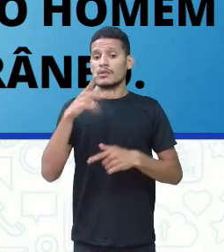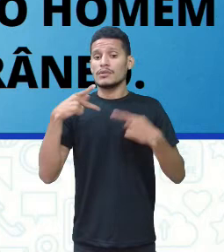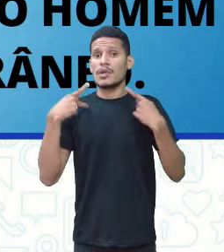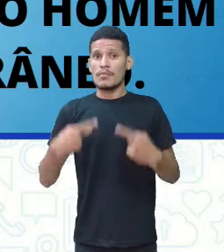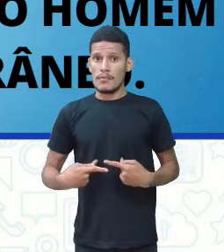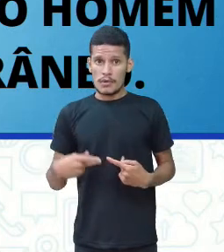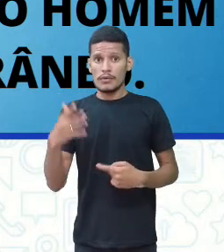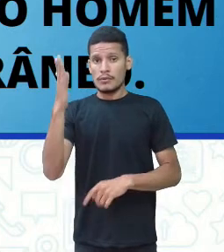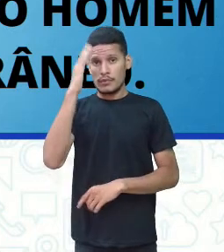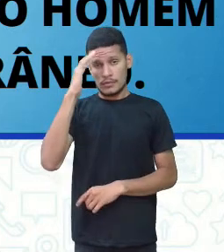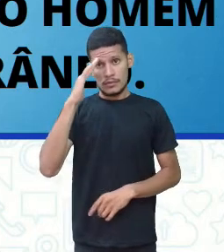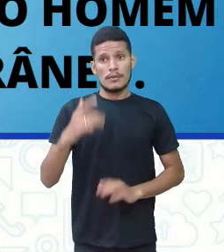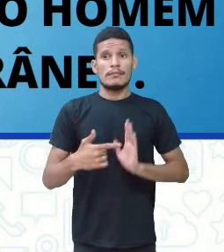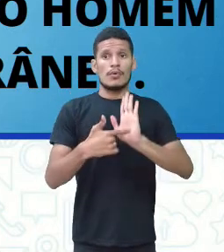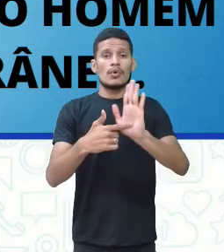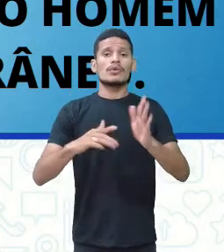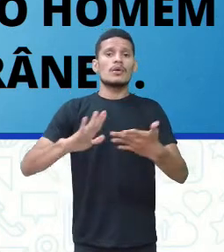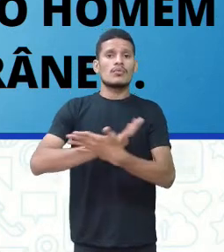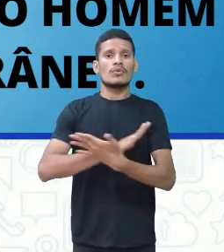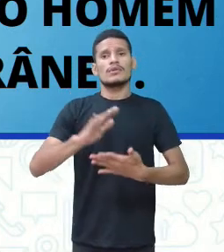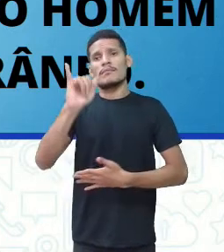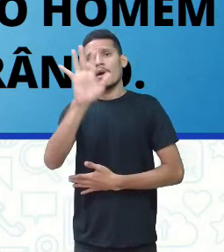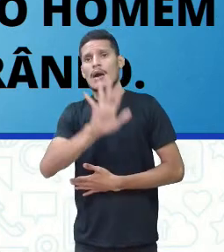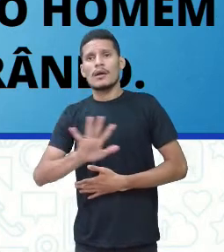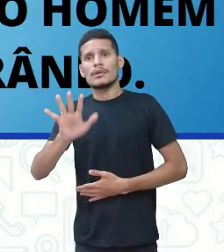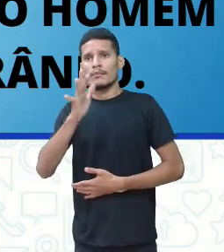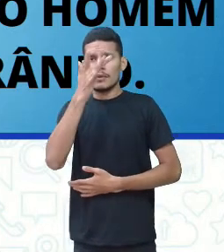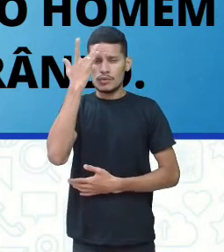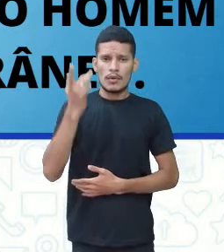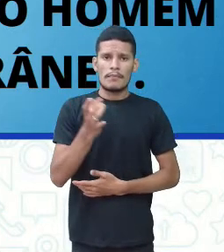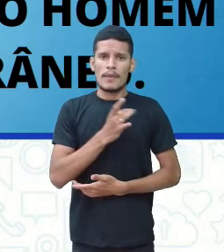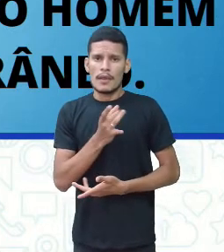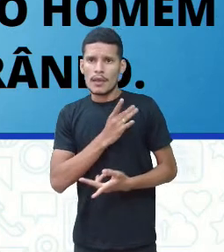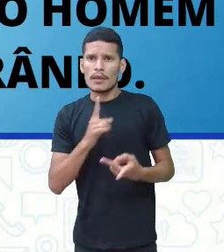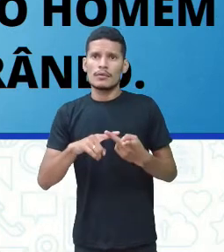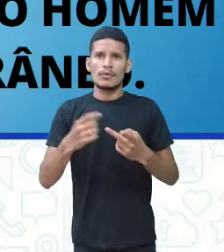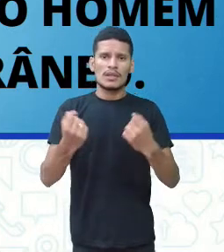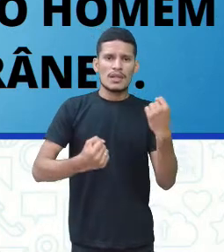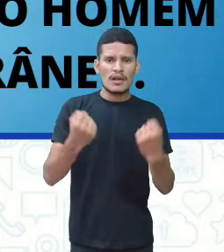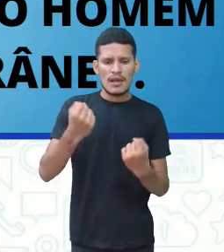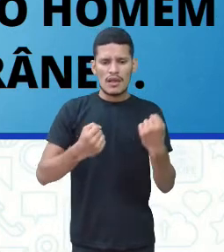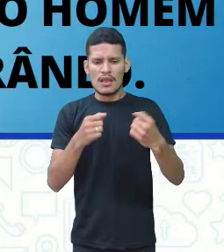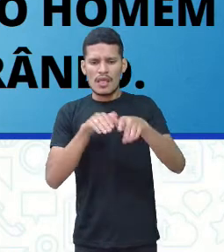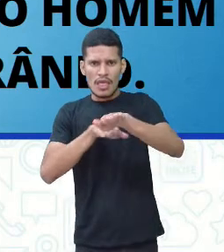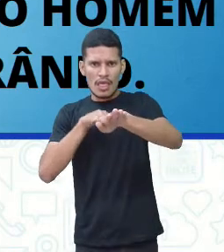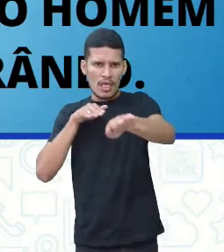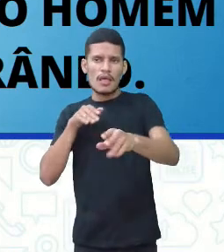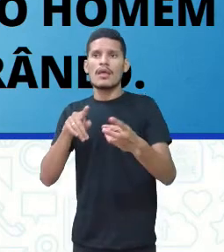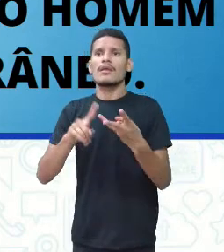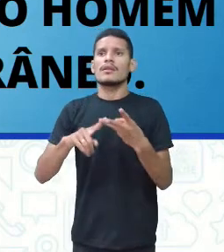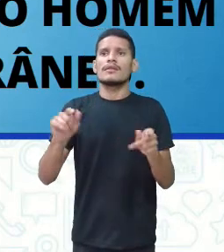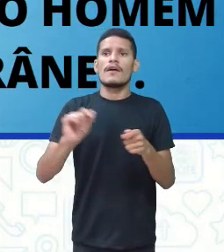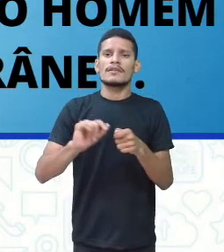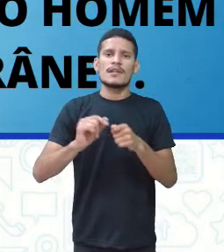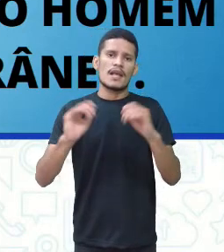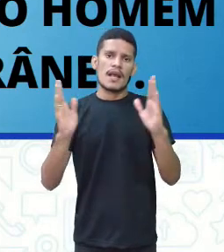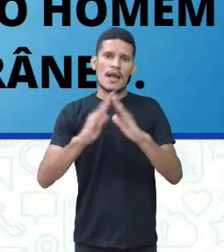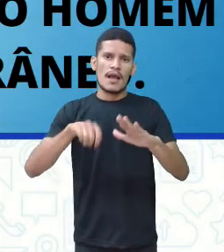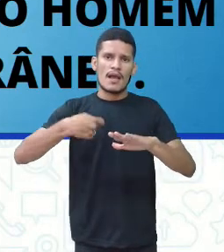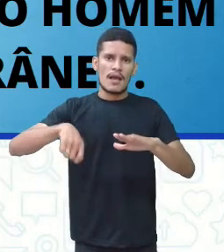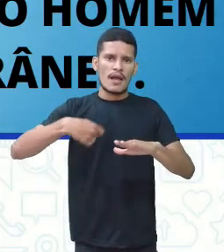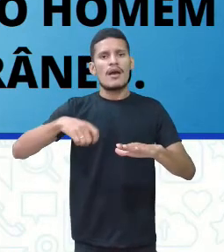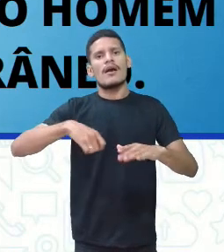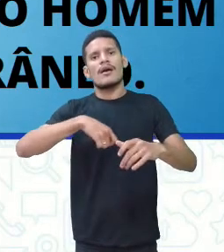imagens, né, mostrando a vocês o medo, o trânsito, os afazeres domésticos, né? E aí eu também estou trazendo,